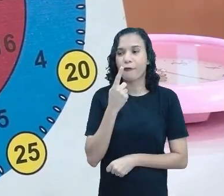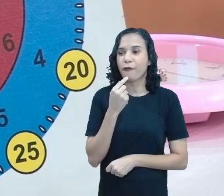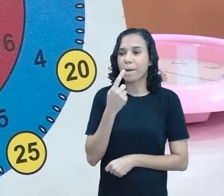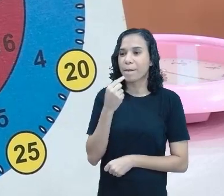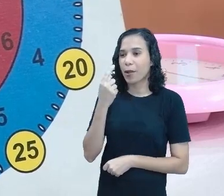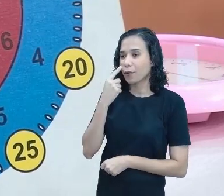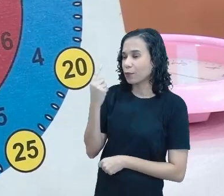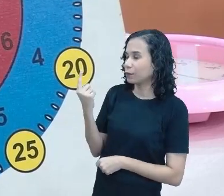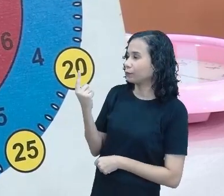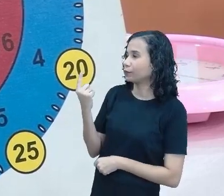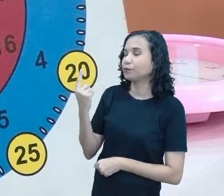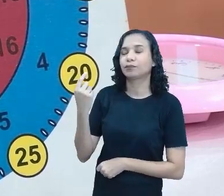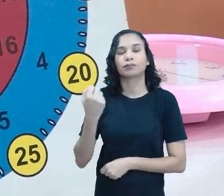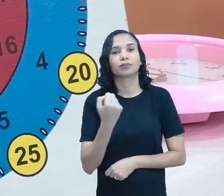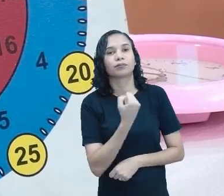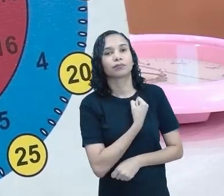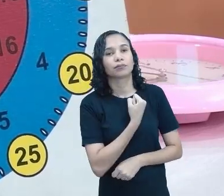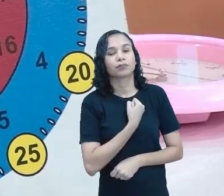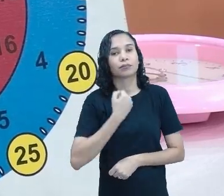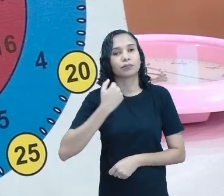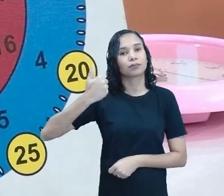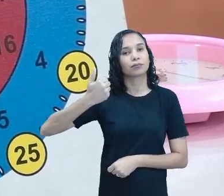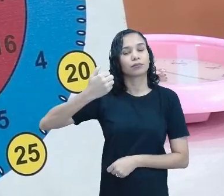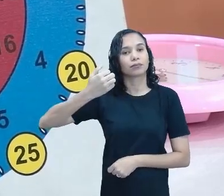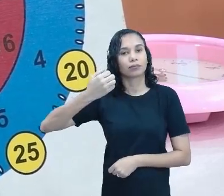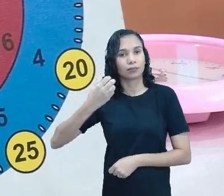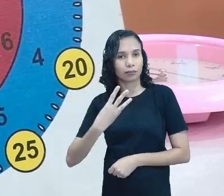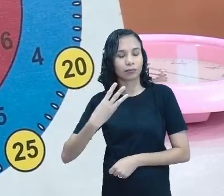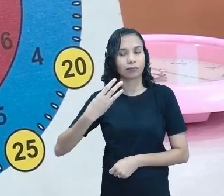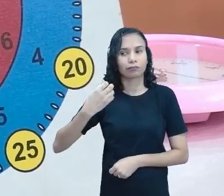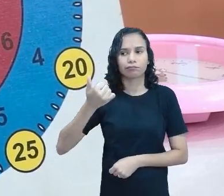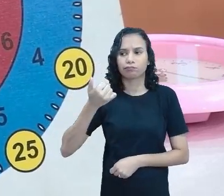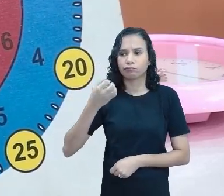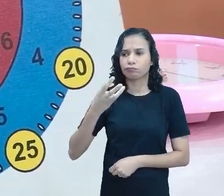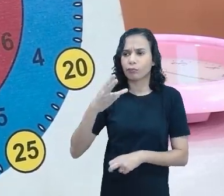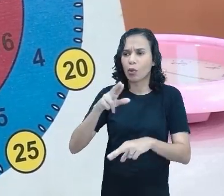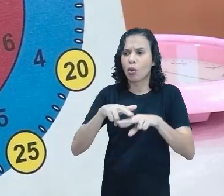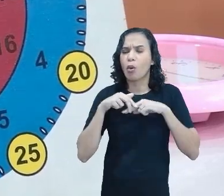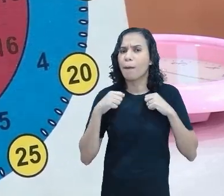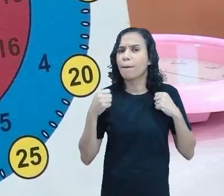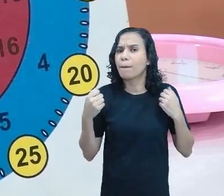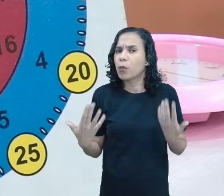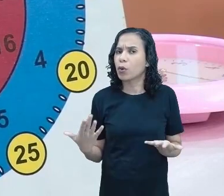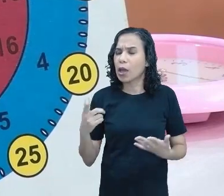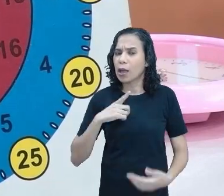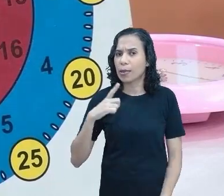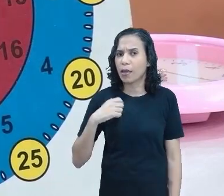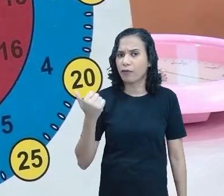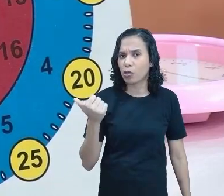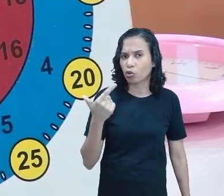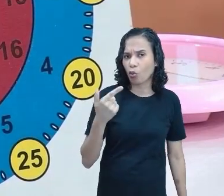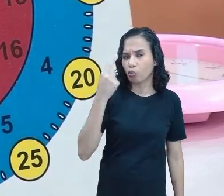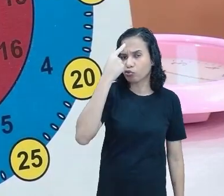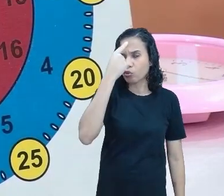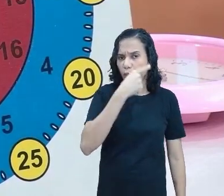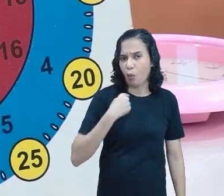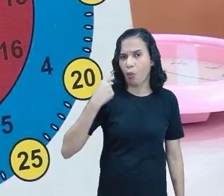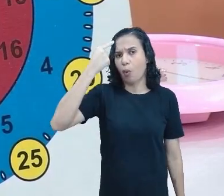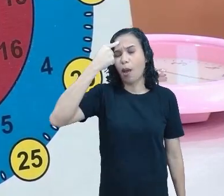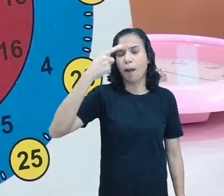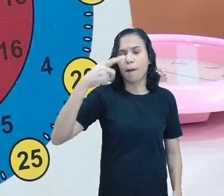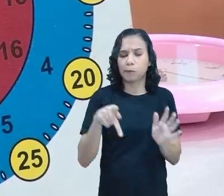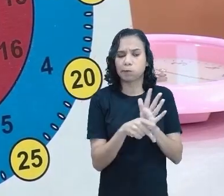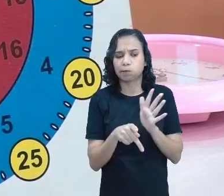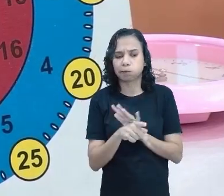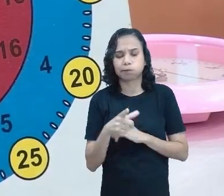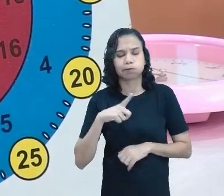vermelha, o 1 ele vale 13. Por quê? Passaram-se 12 horas do dia